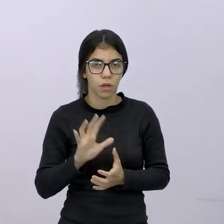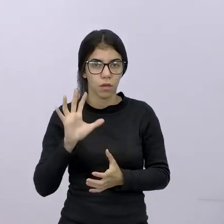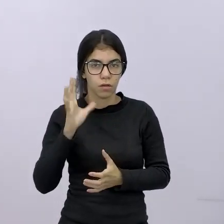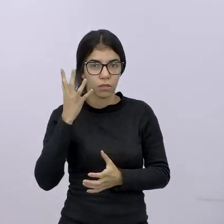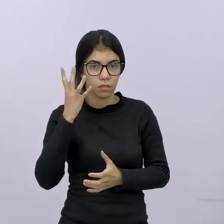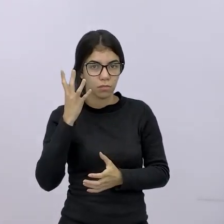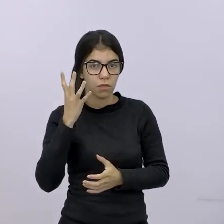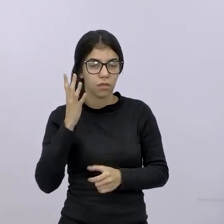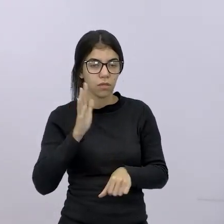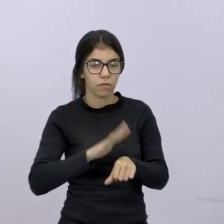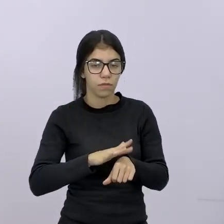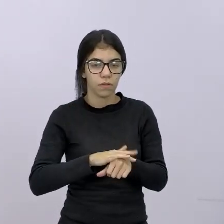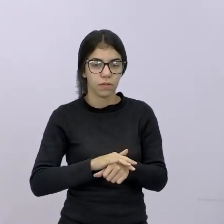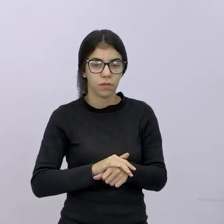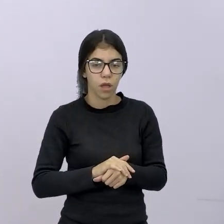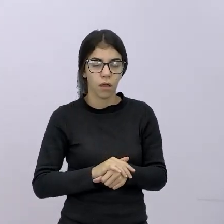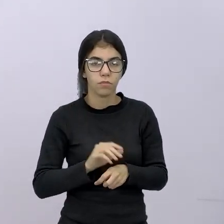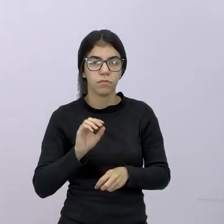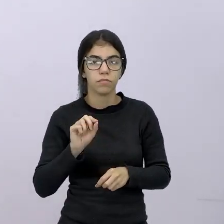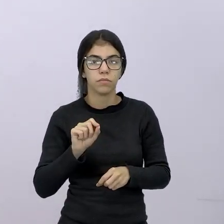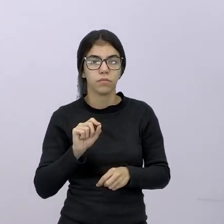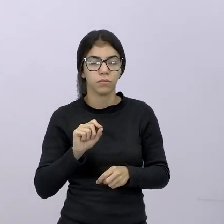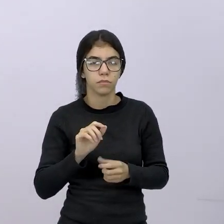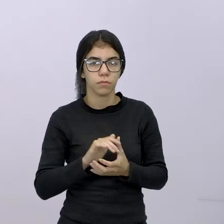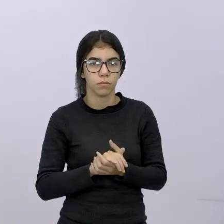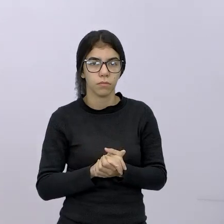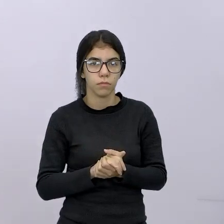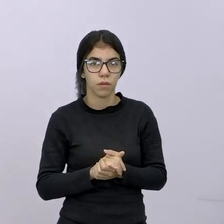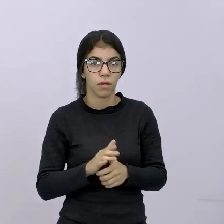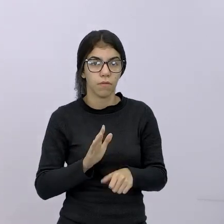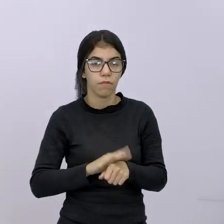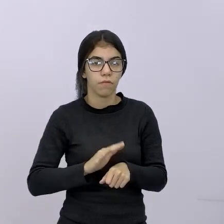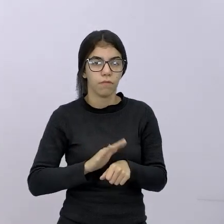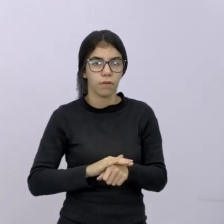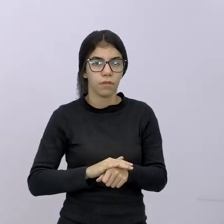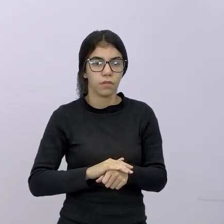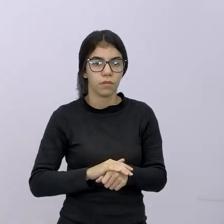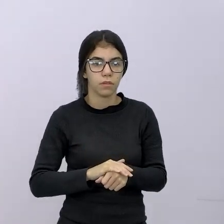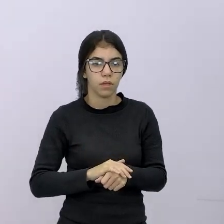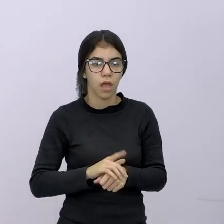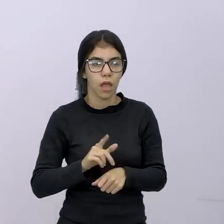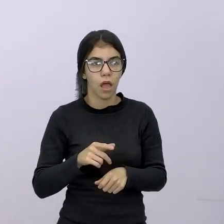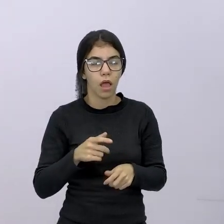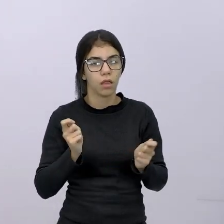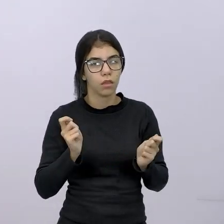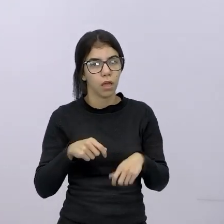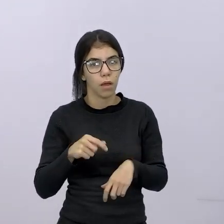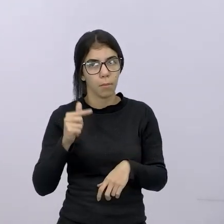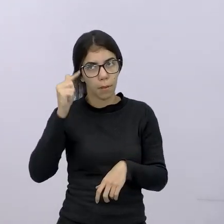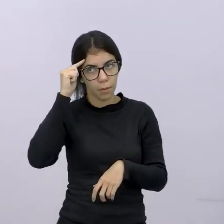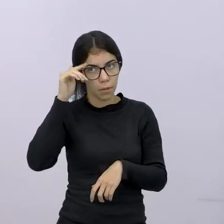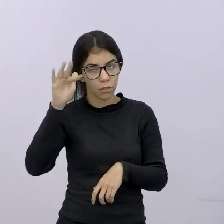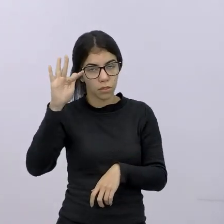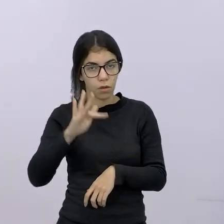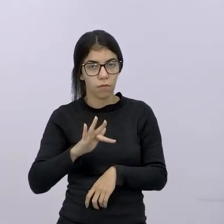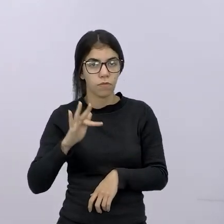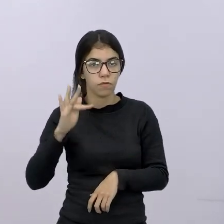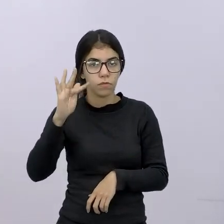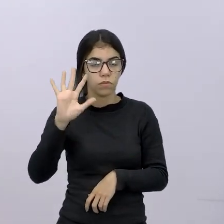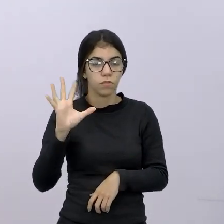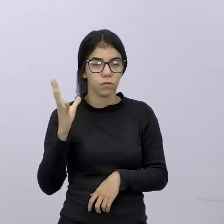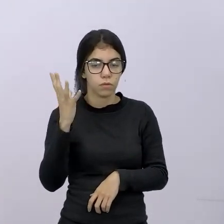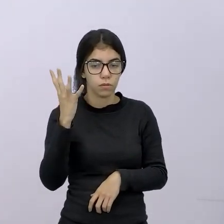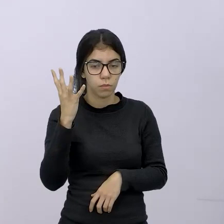Então, conhecendo a causa e o efeito das ações, é possível predizer o que vai acontecer no futuro,